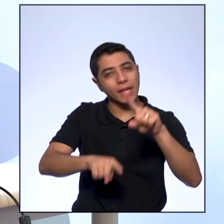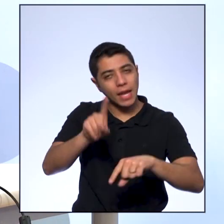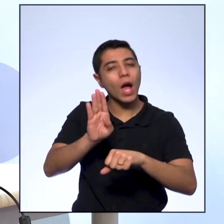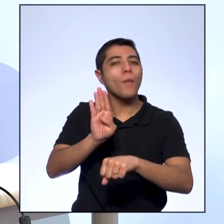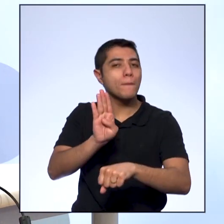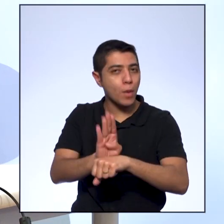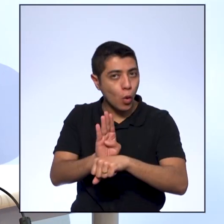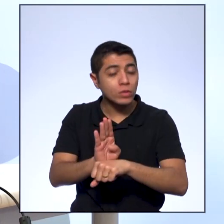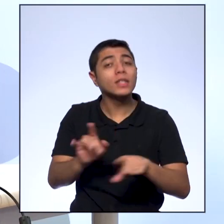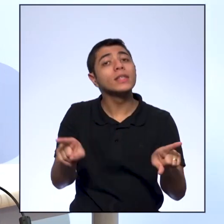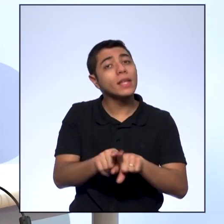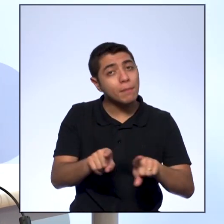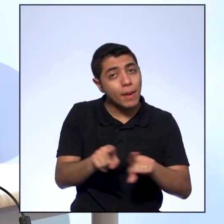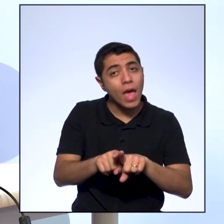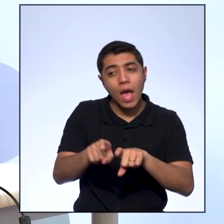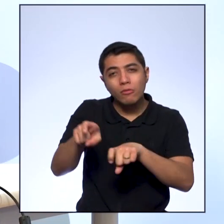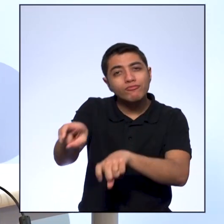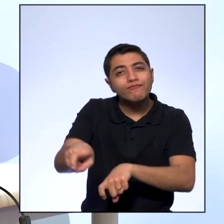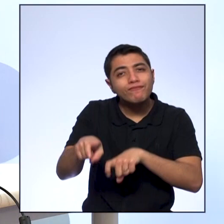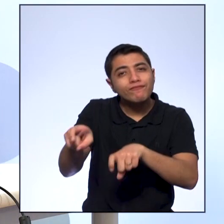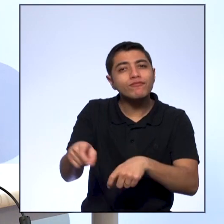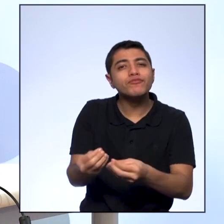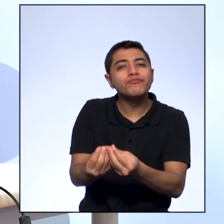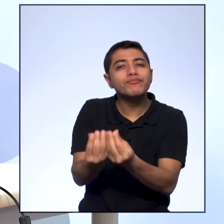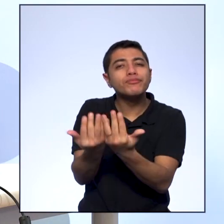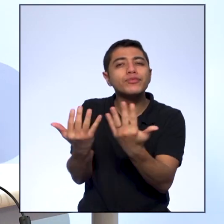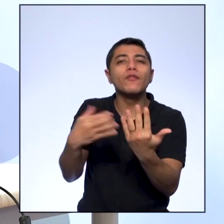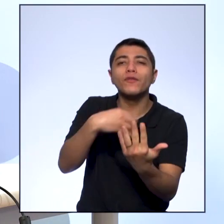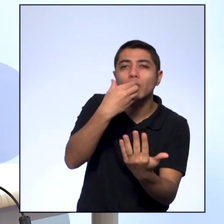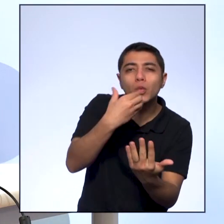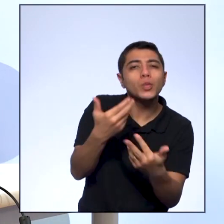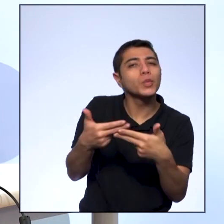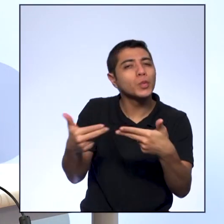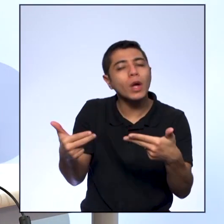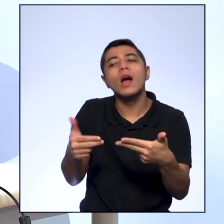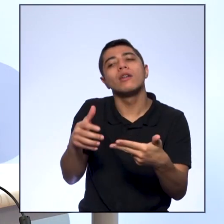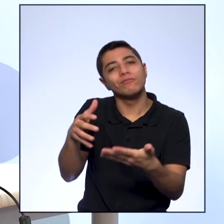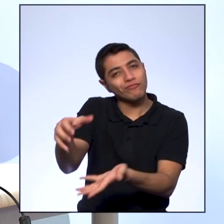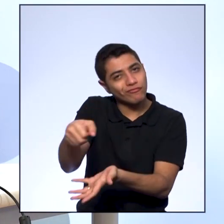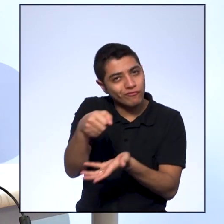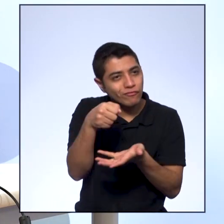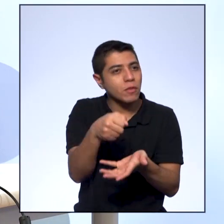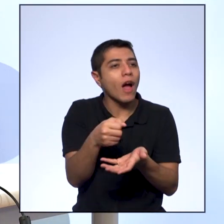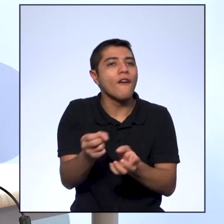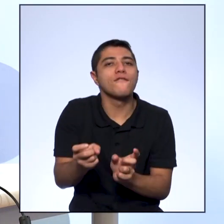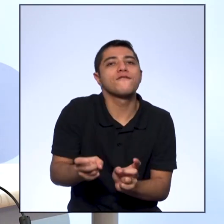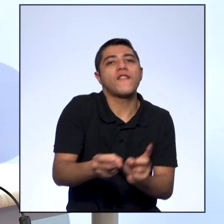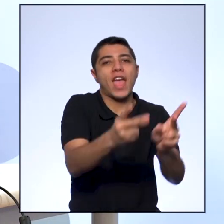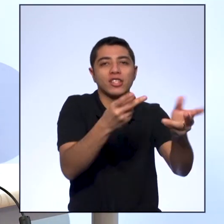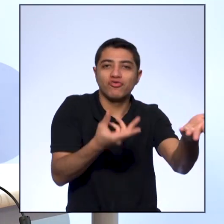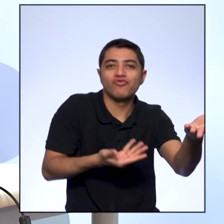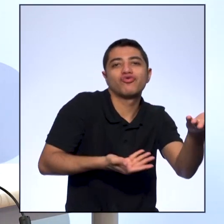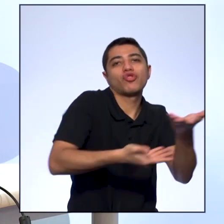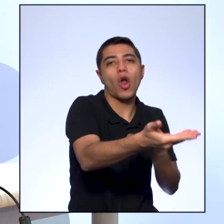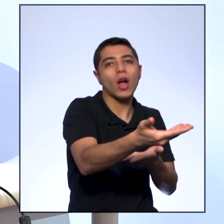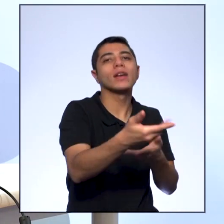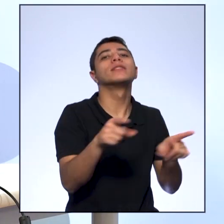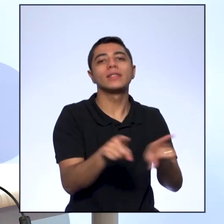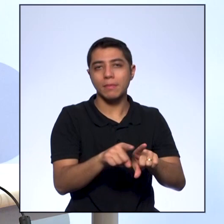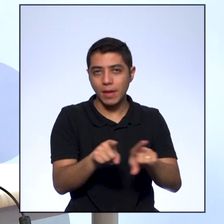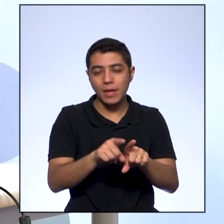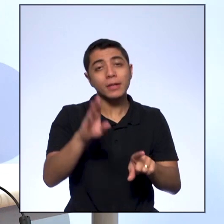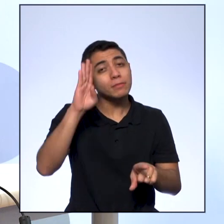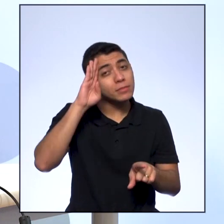outras regiões, principalmente durante o Médio e Novo Império, onde houve o comércio ali, a expansão e o